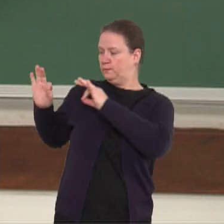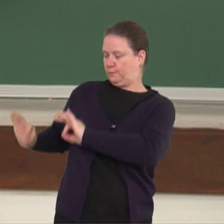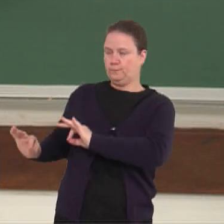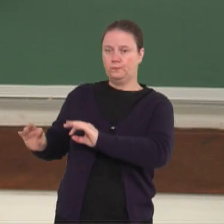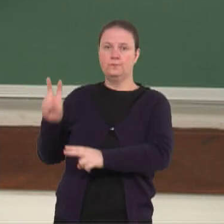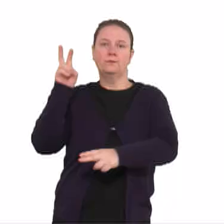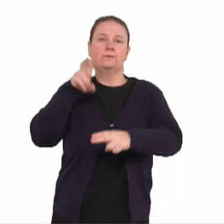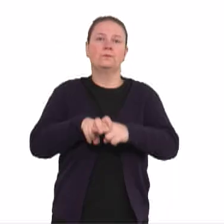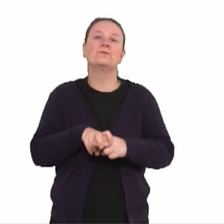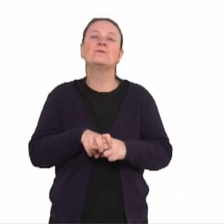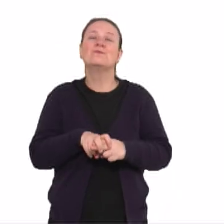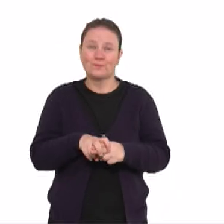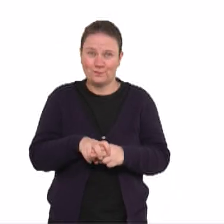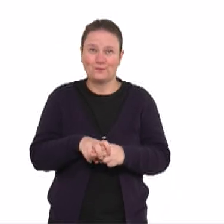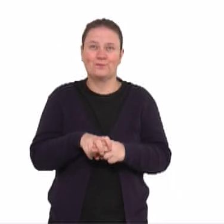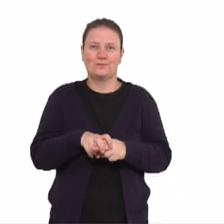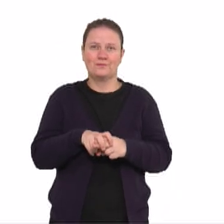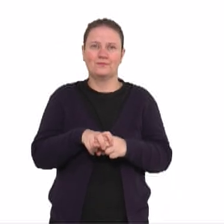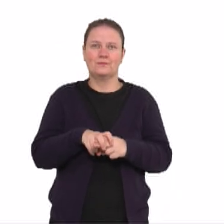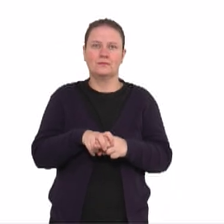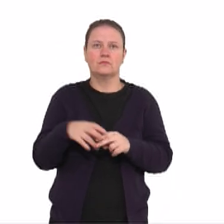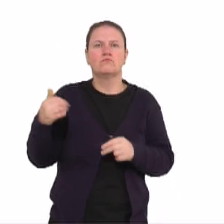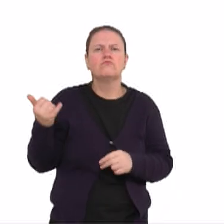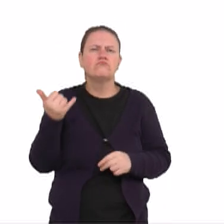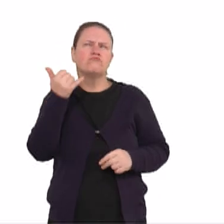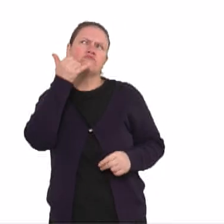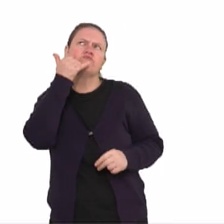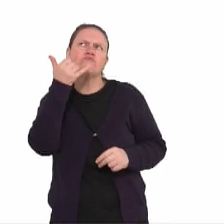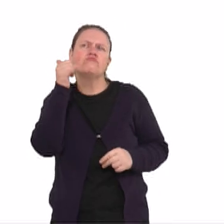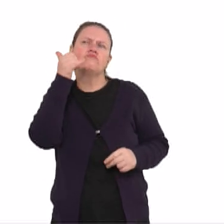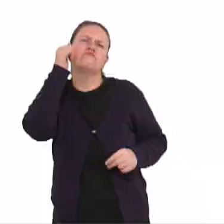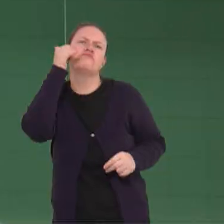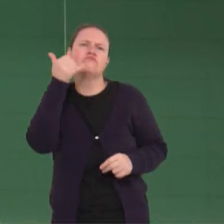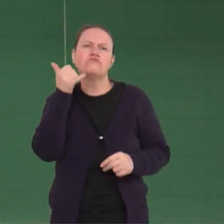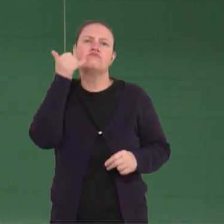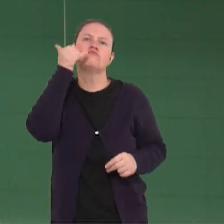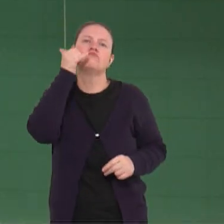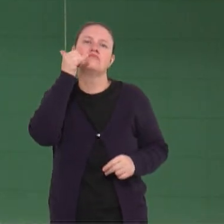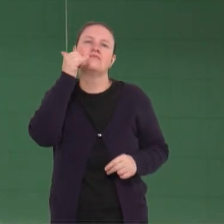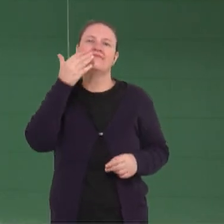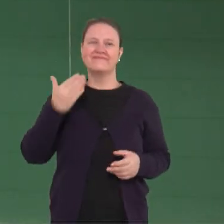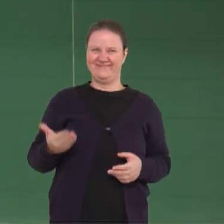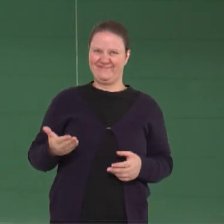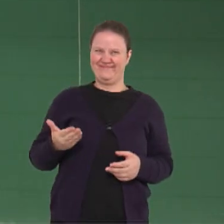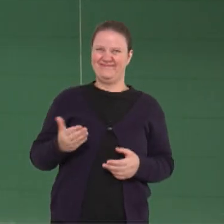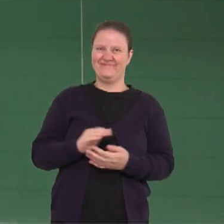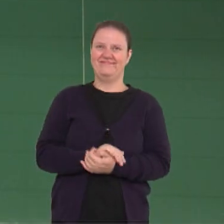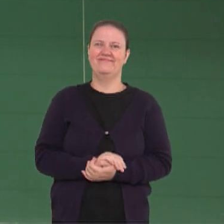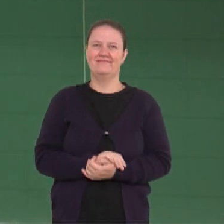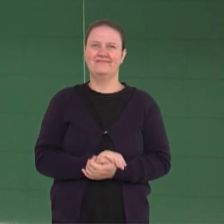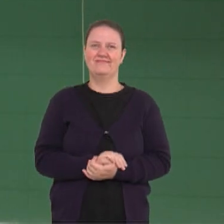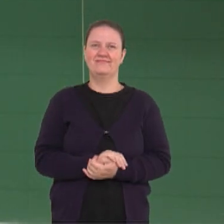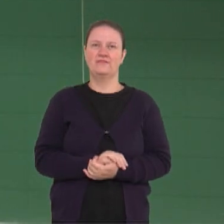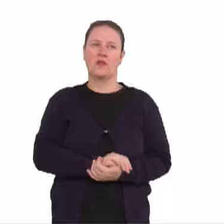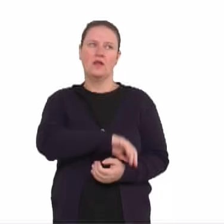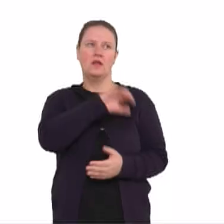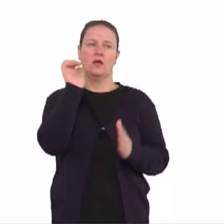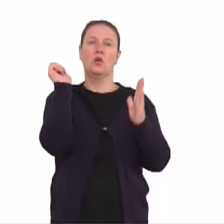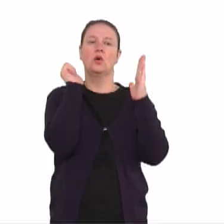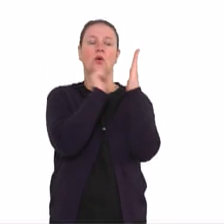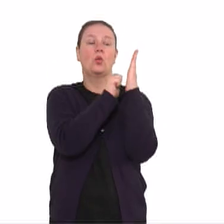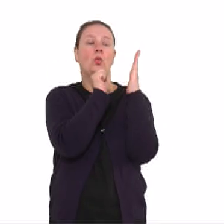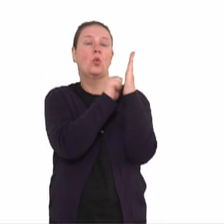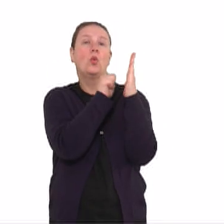viram? The telephone, pring, pring. O que é isso? Rang, ele tocou. When you, toc, toc, toc.